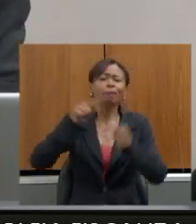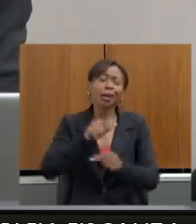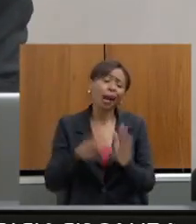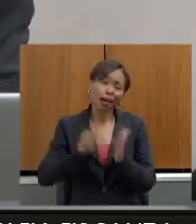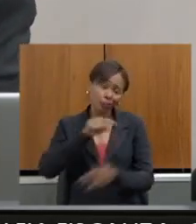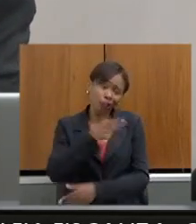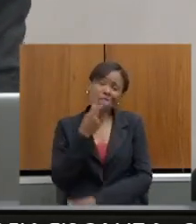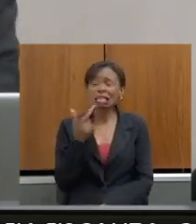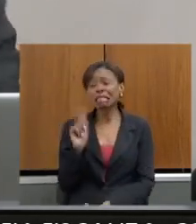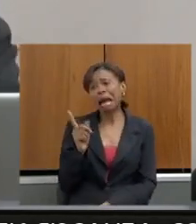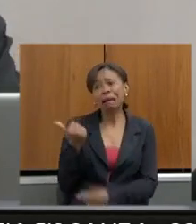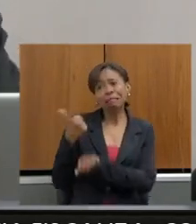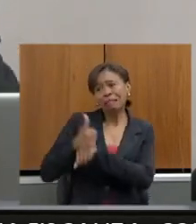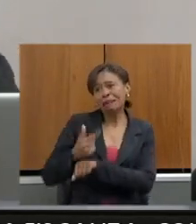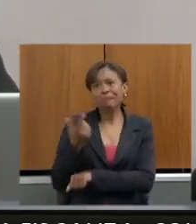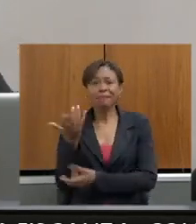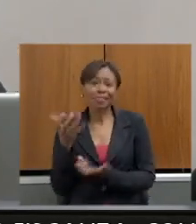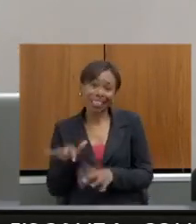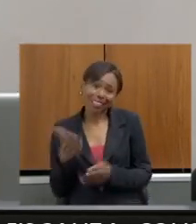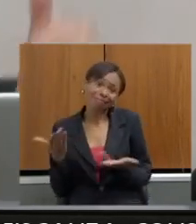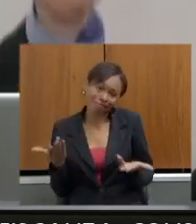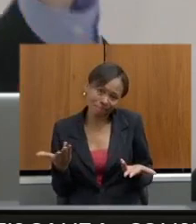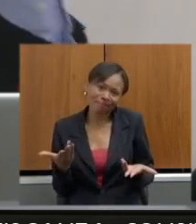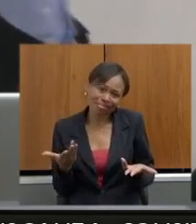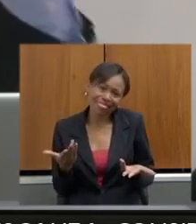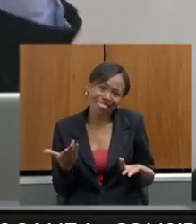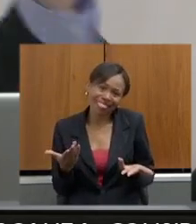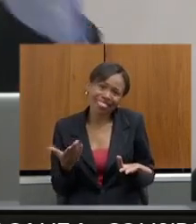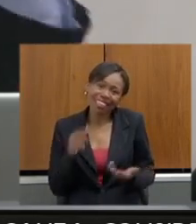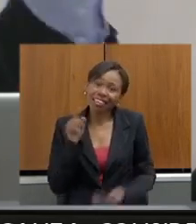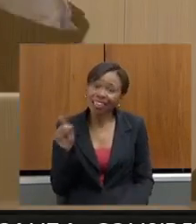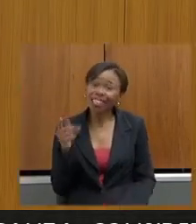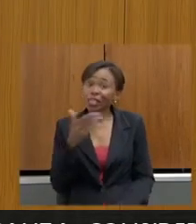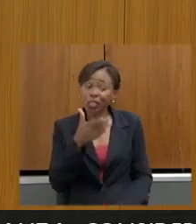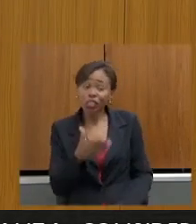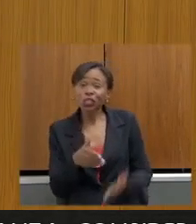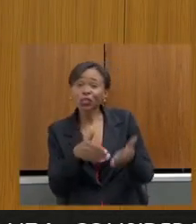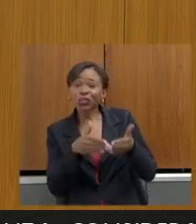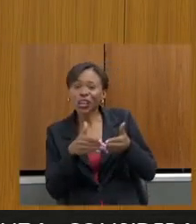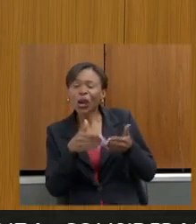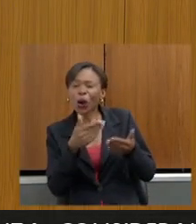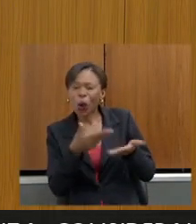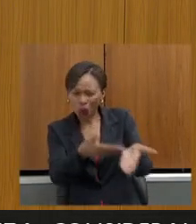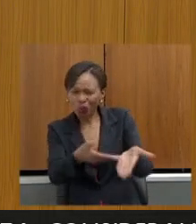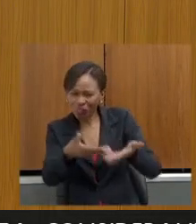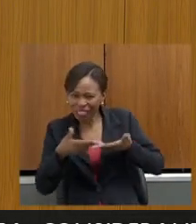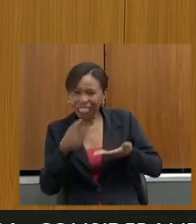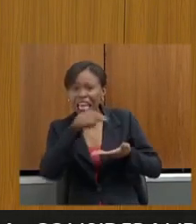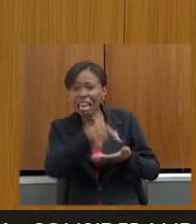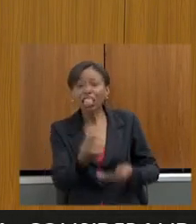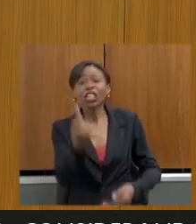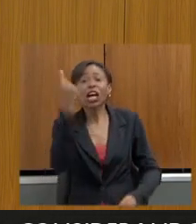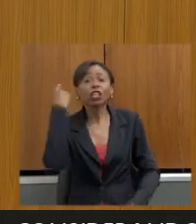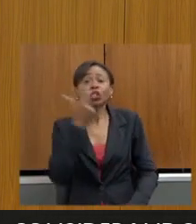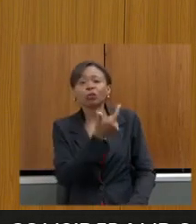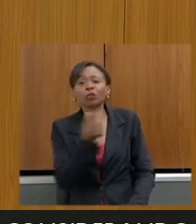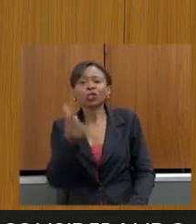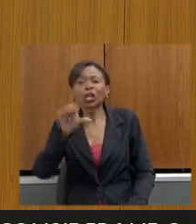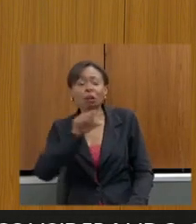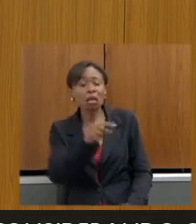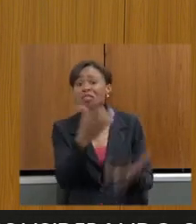primeiro momento né se não tivesse usado o Primeiro Momento ver com o socorro e lá em 2019 em busca do General depois